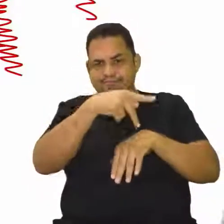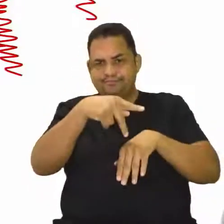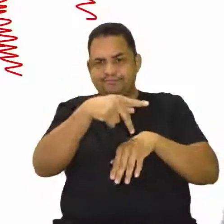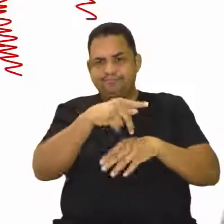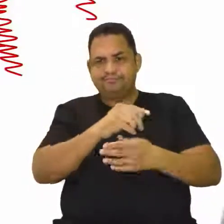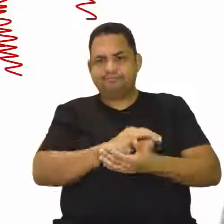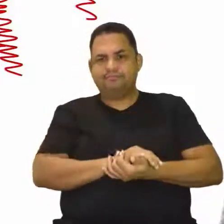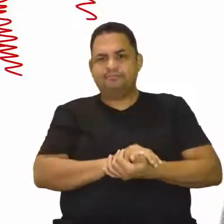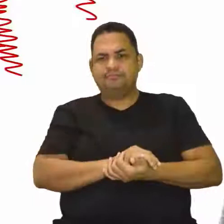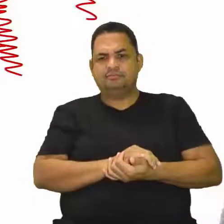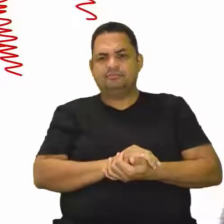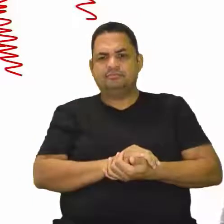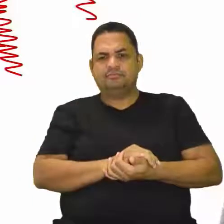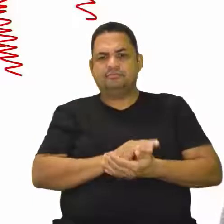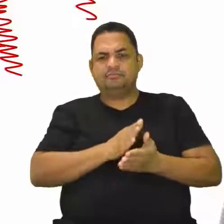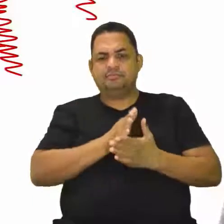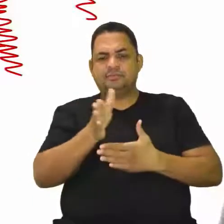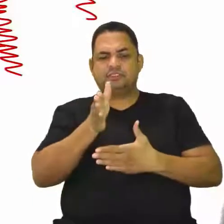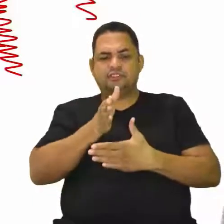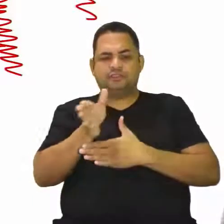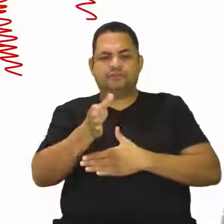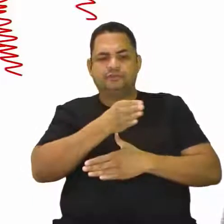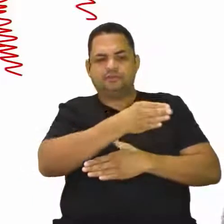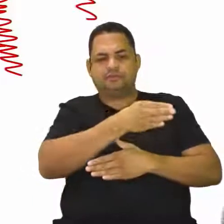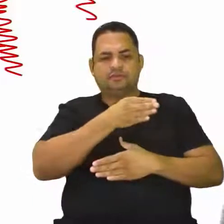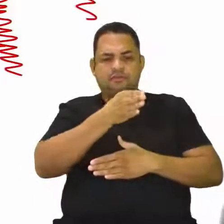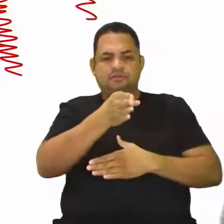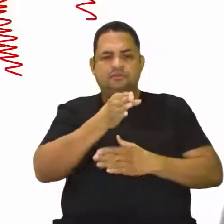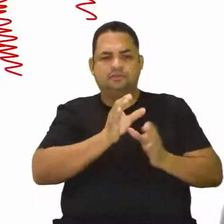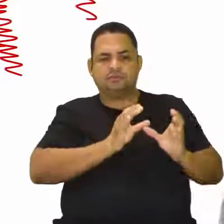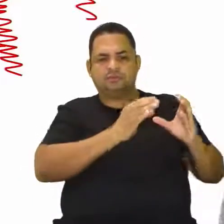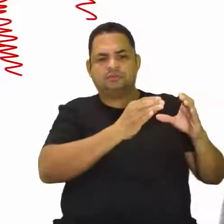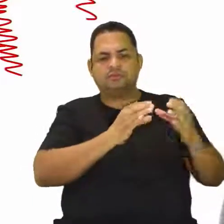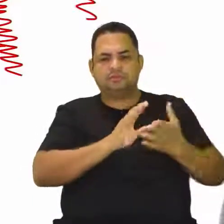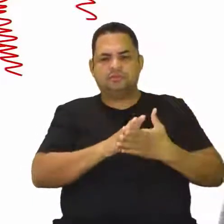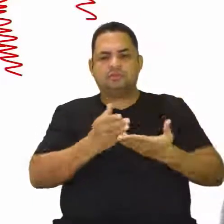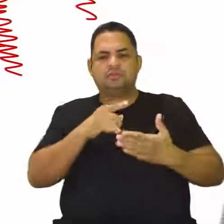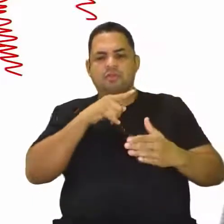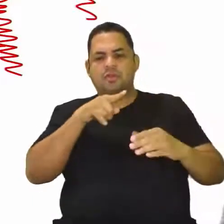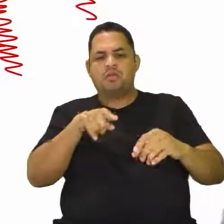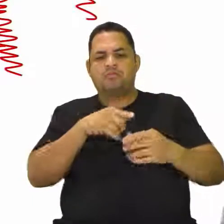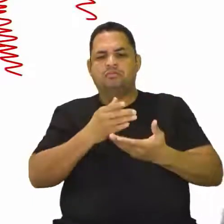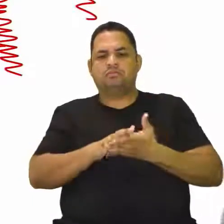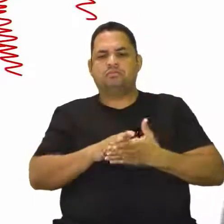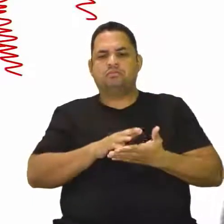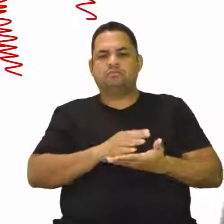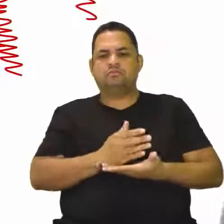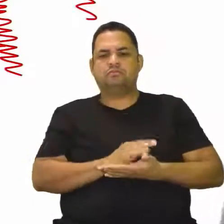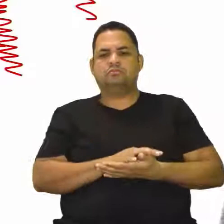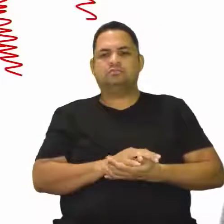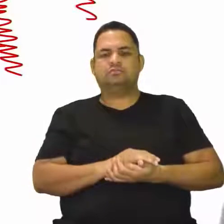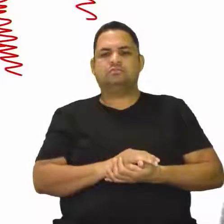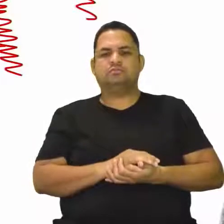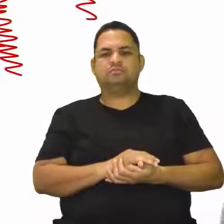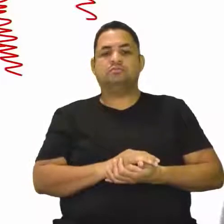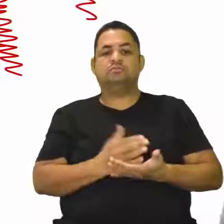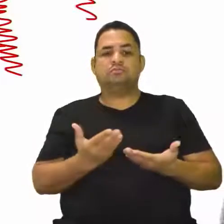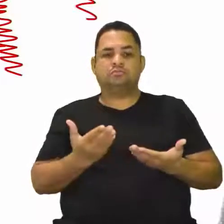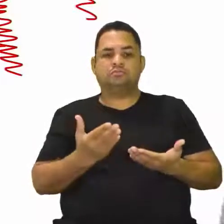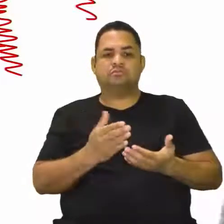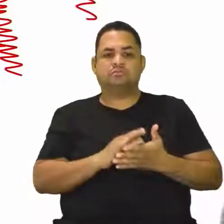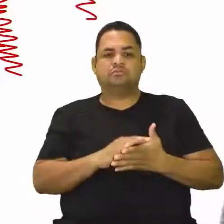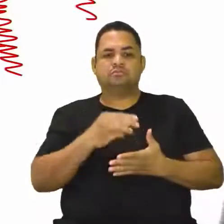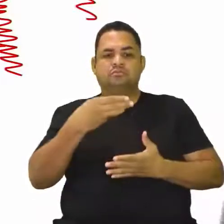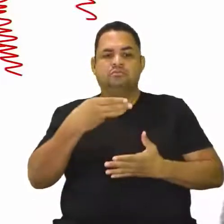ó dividido a sua tropa em vários alvos é isso